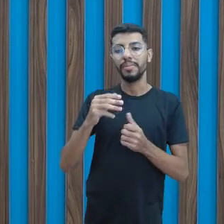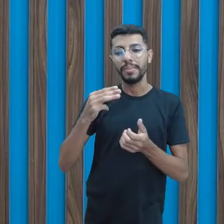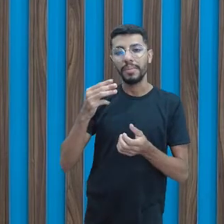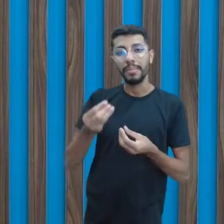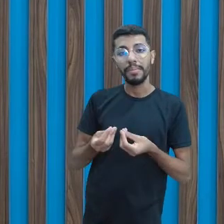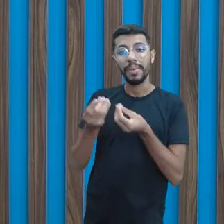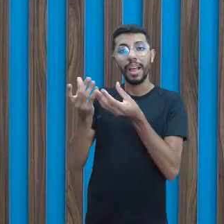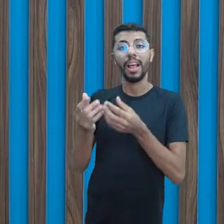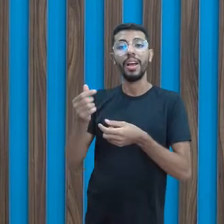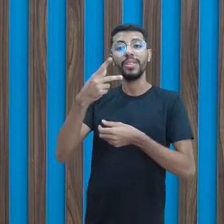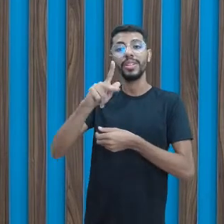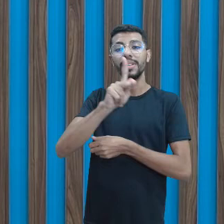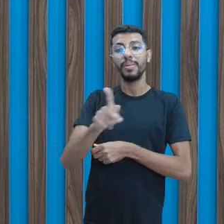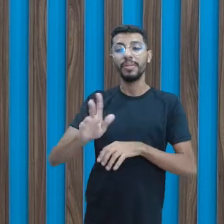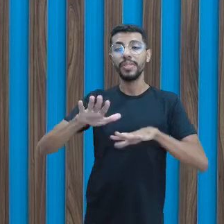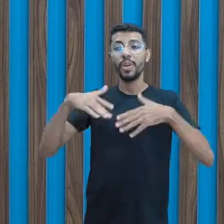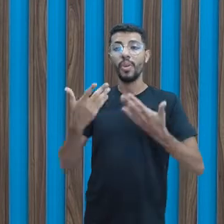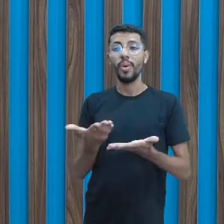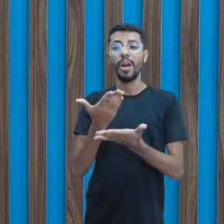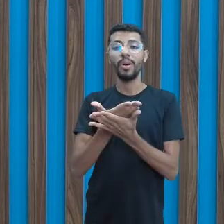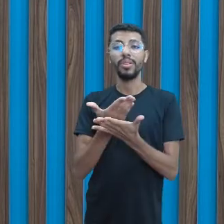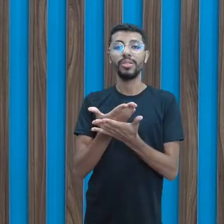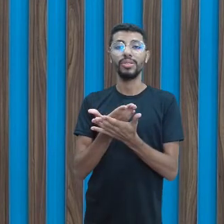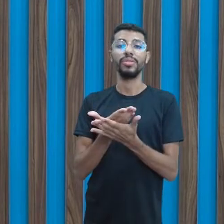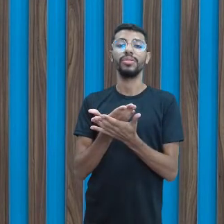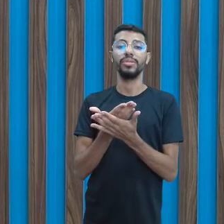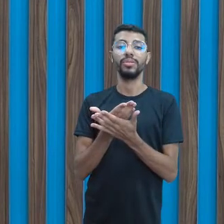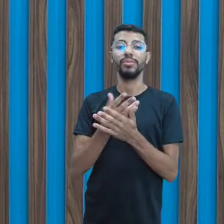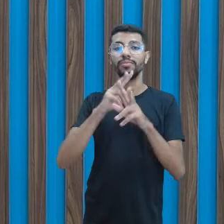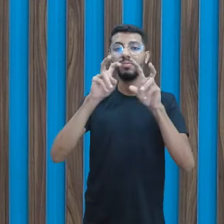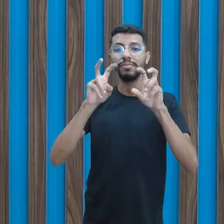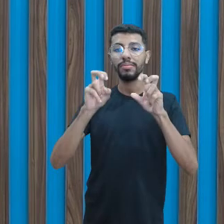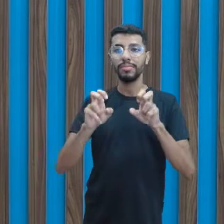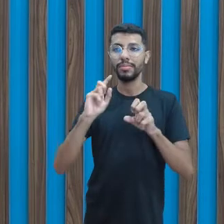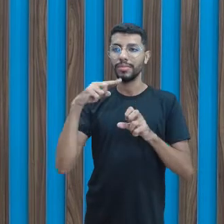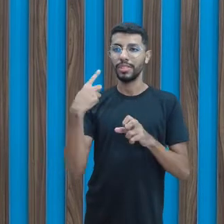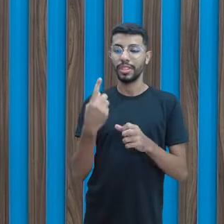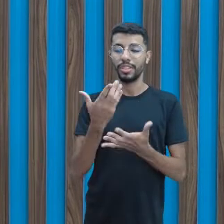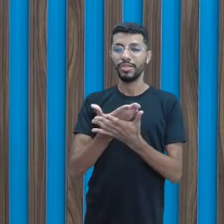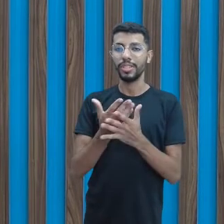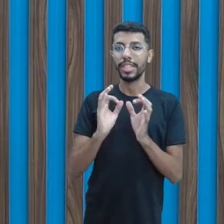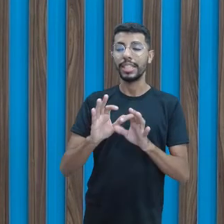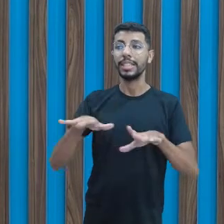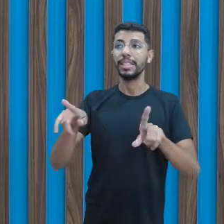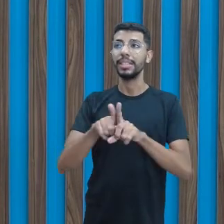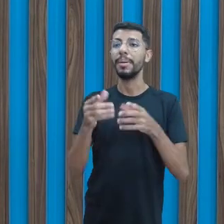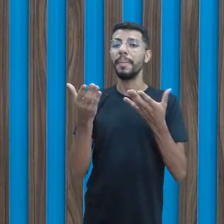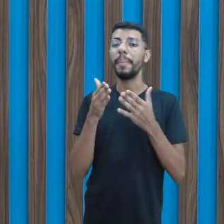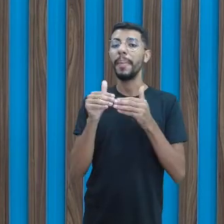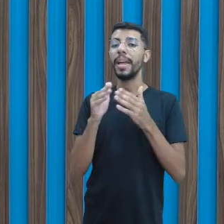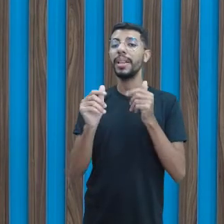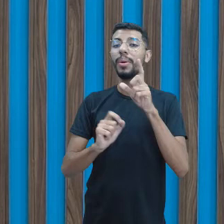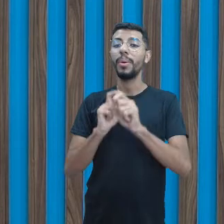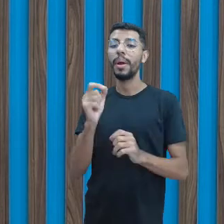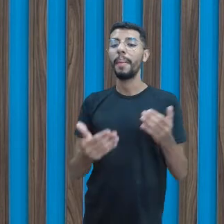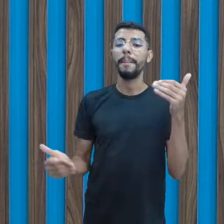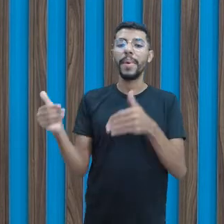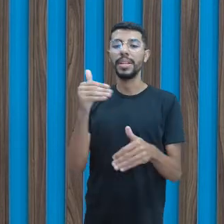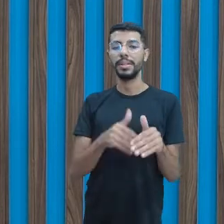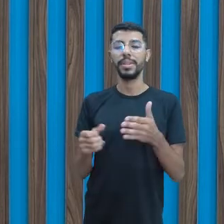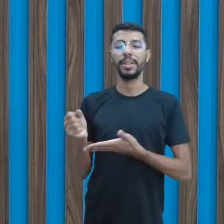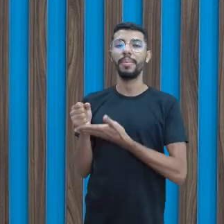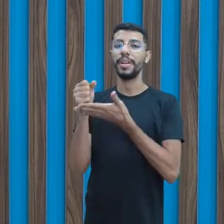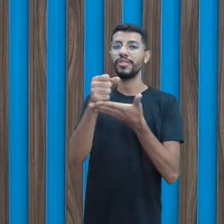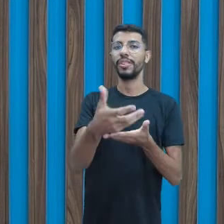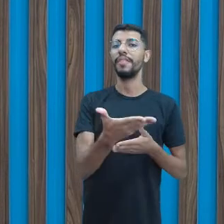quais assuntos a gente está vendo da trilha da semana, tá? E aí pede a participação dele também para dar uma ajuda a